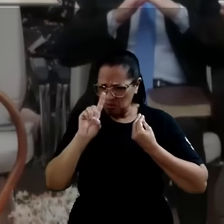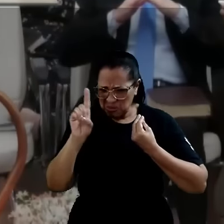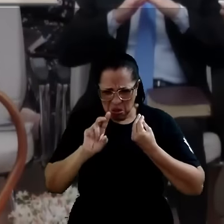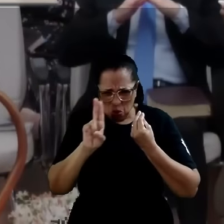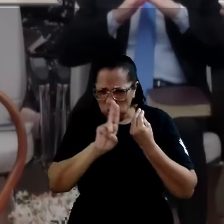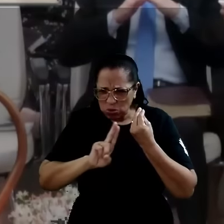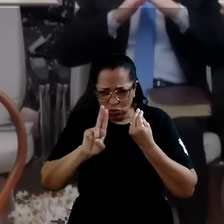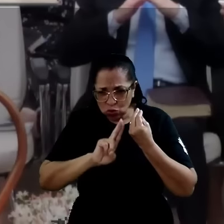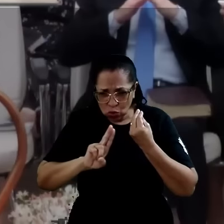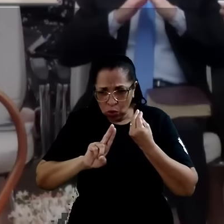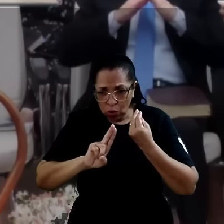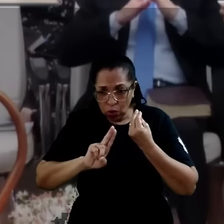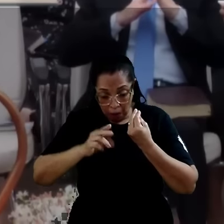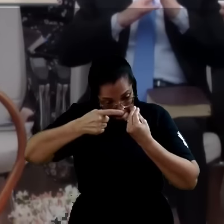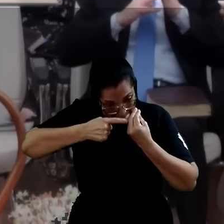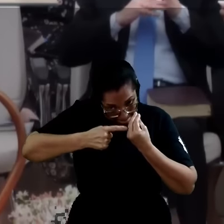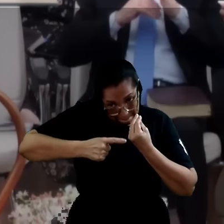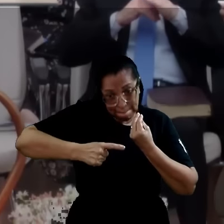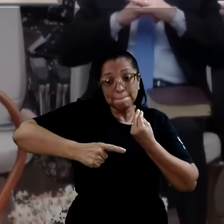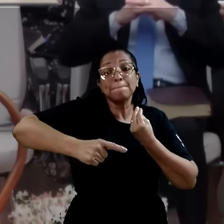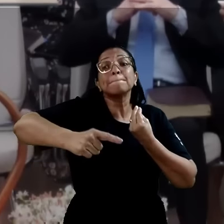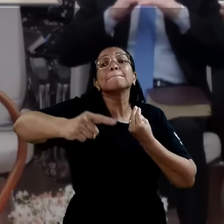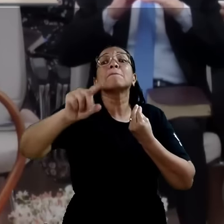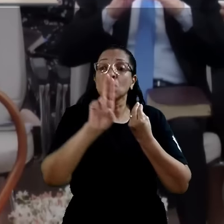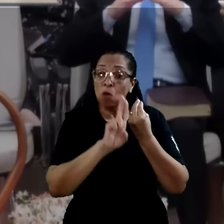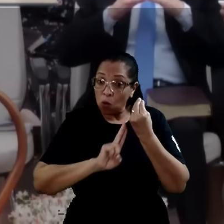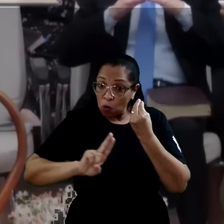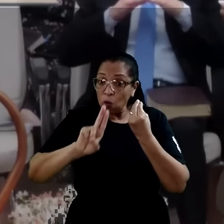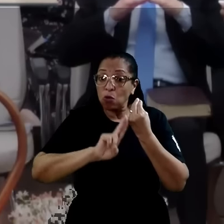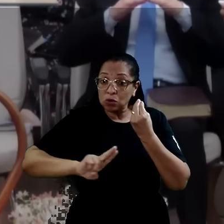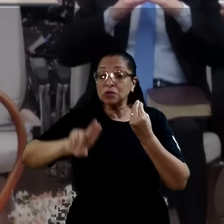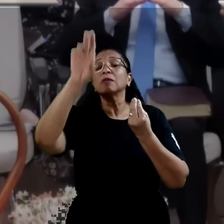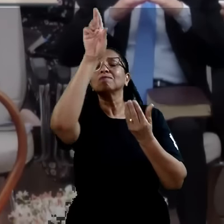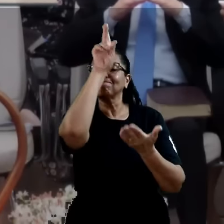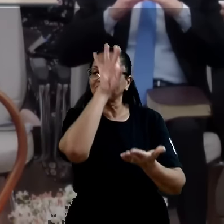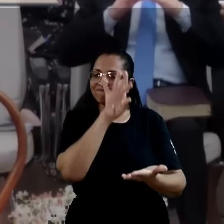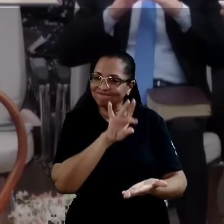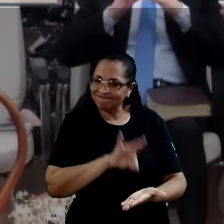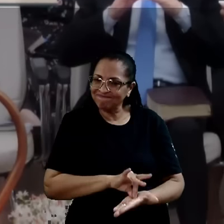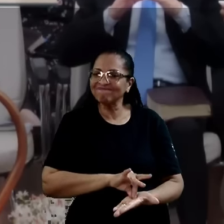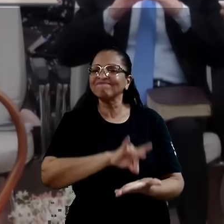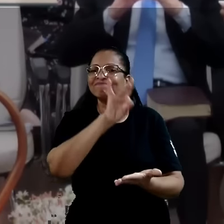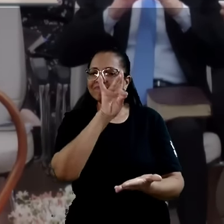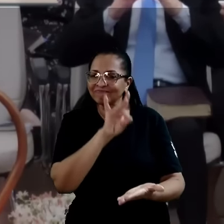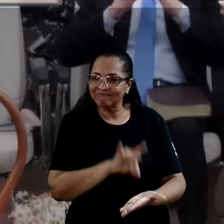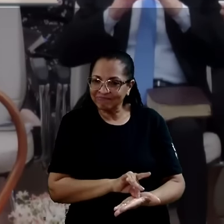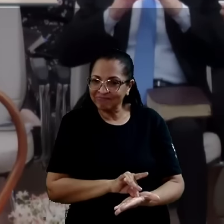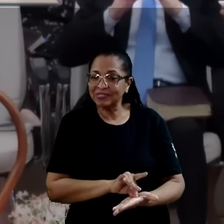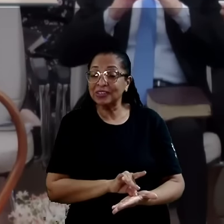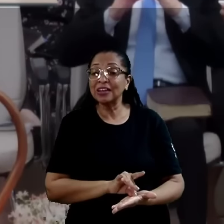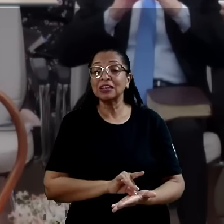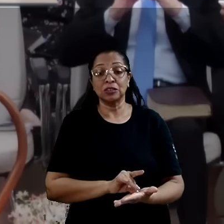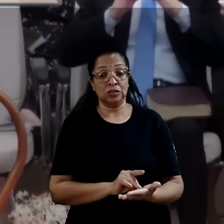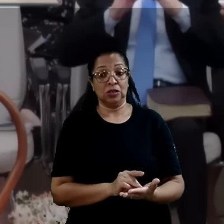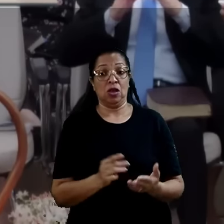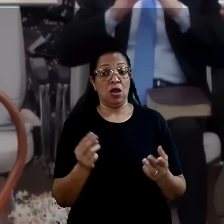usar eu vi lloy eu un marchando dentro de